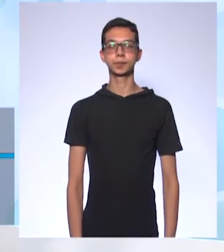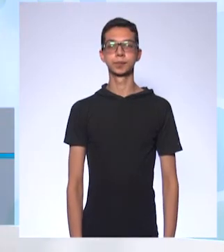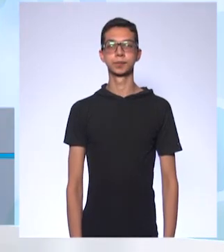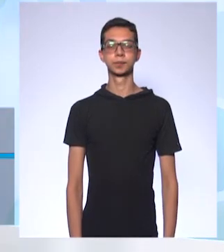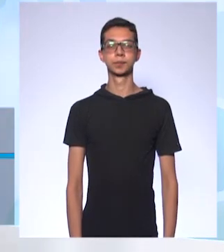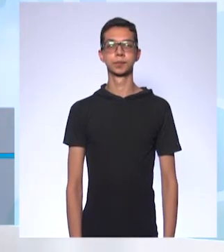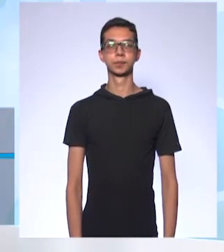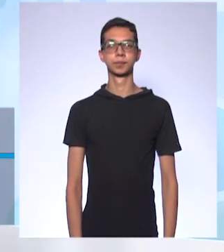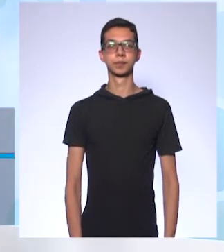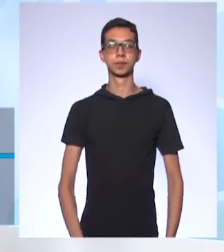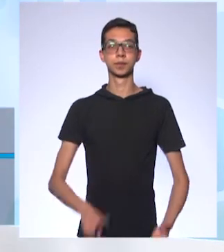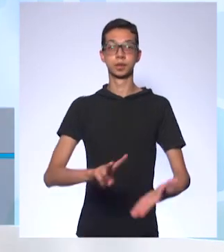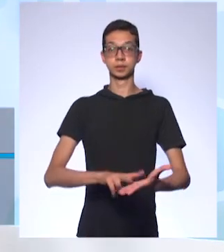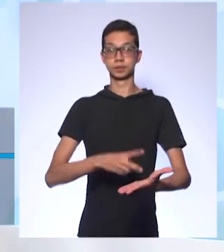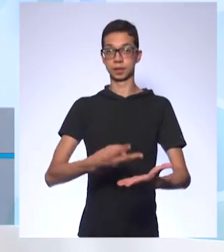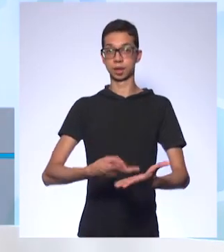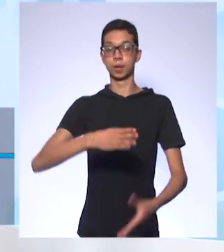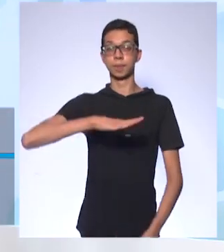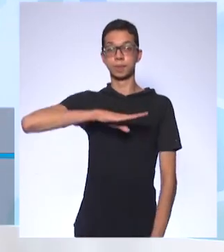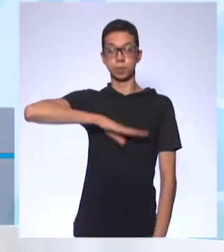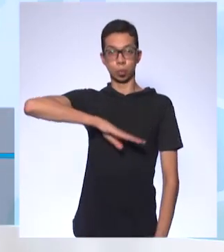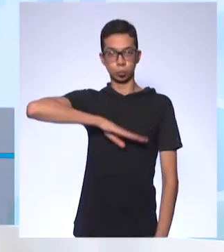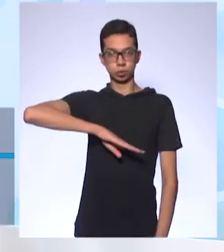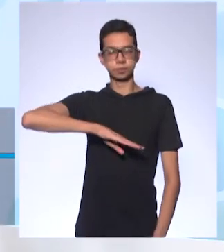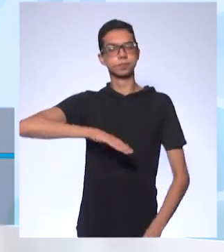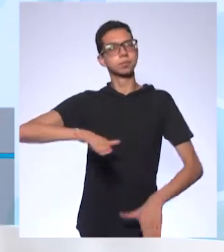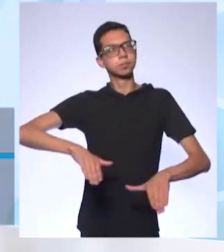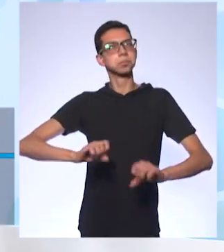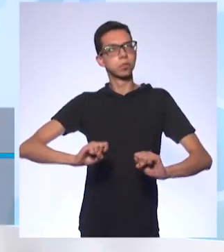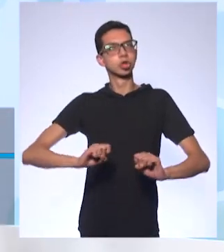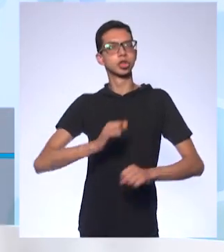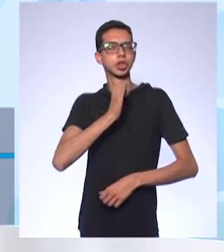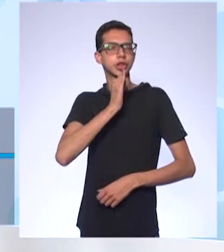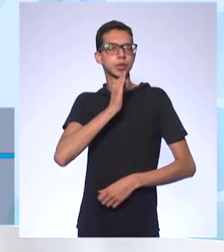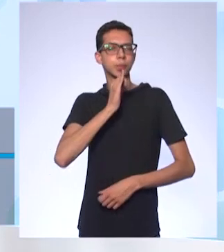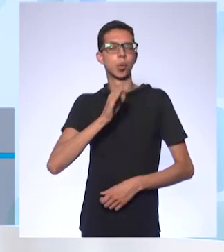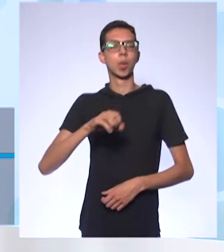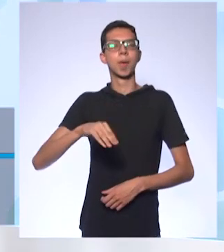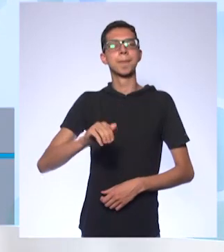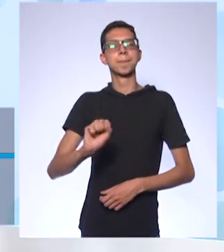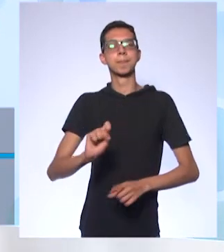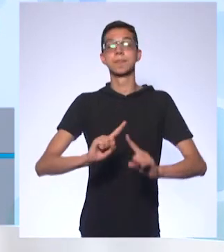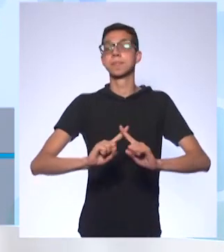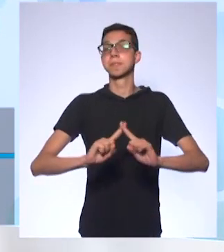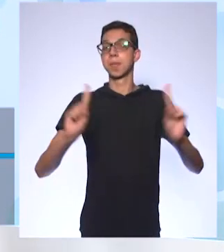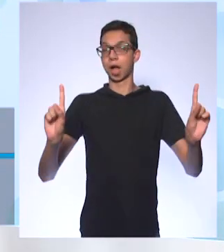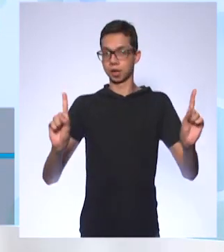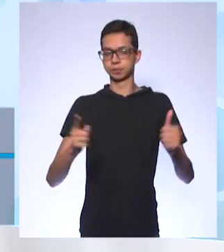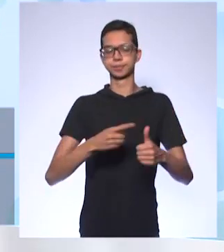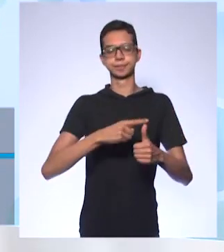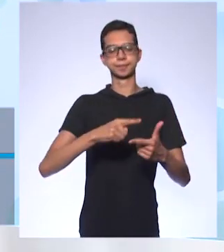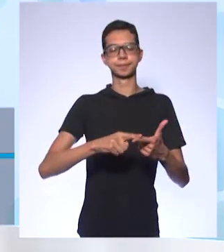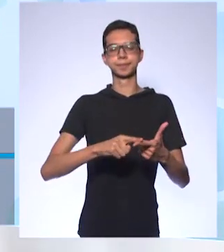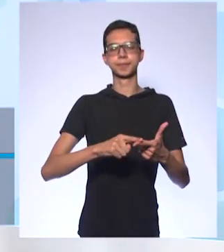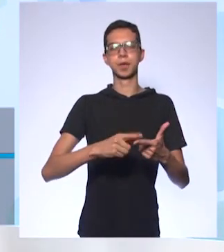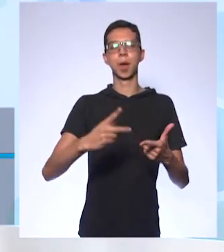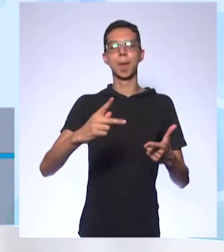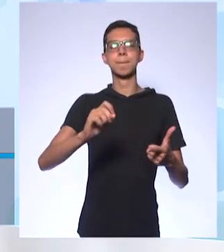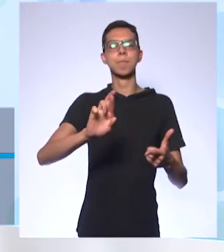que eu traduzindo ao português poderia ser mas ou porém, né? Porém, ao